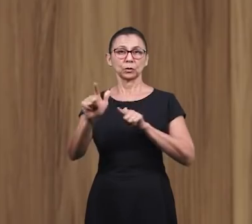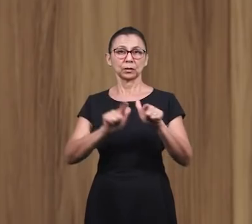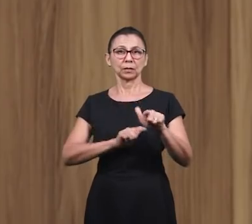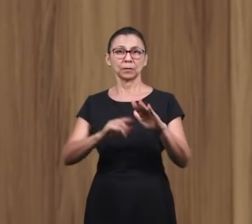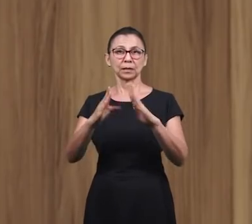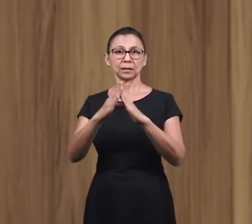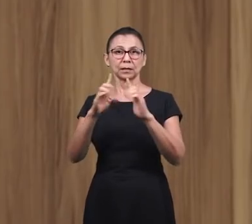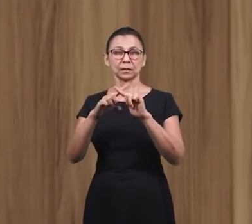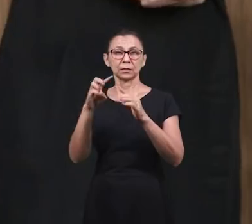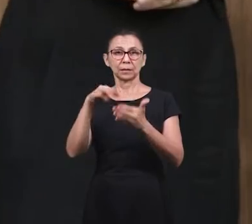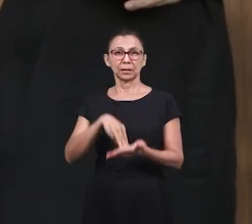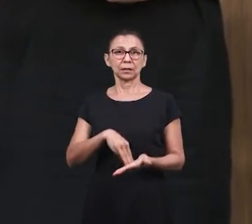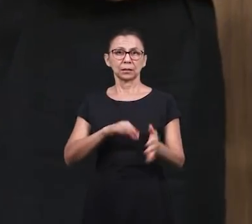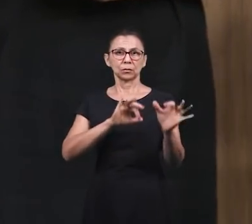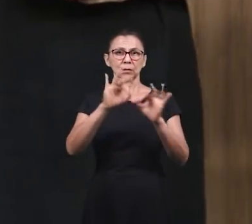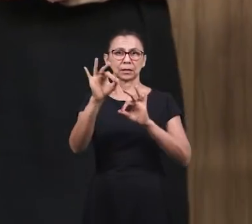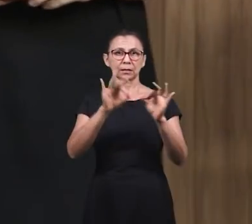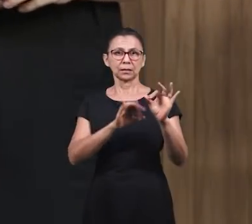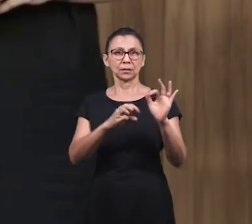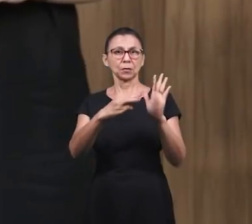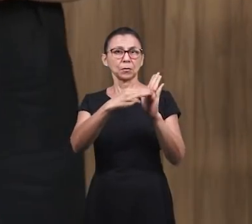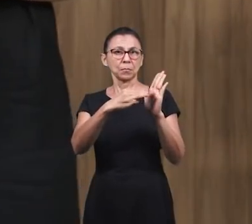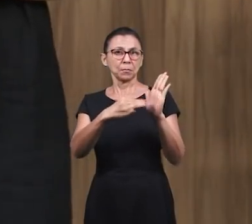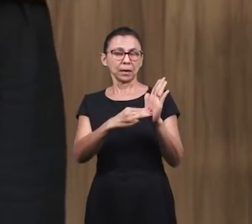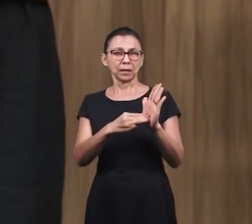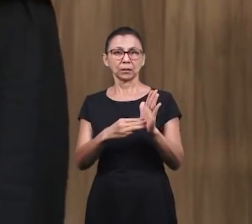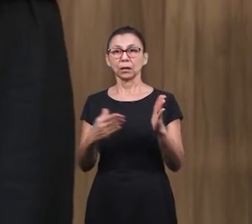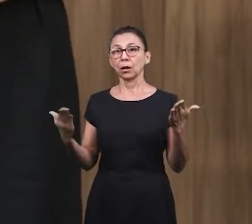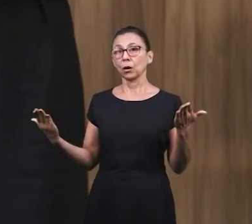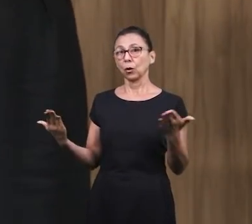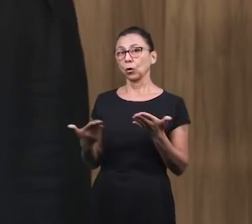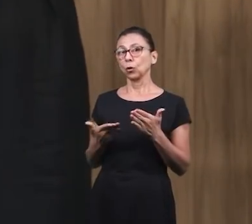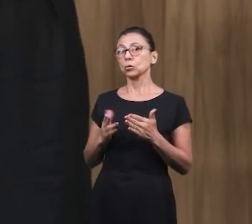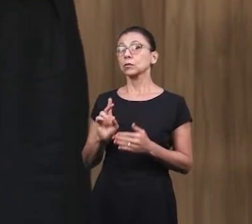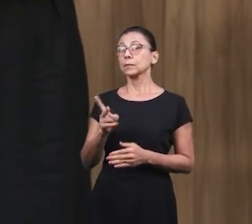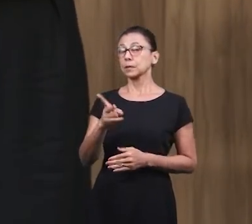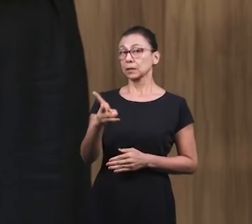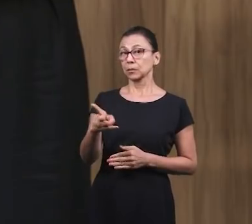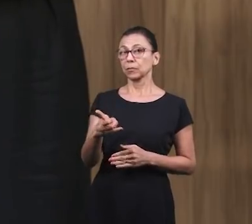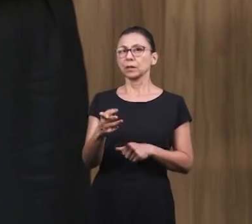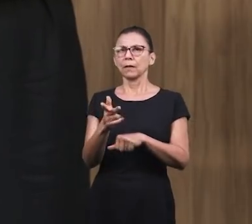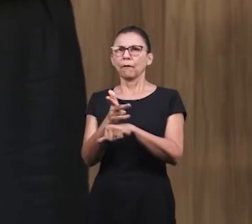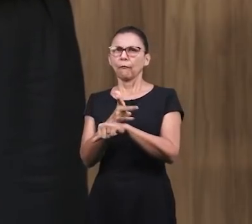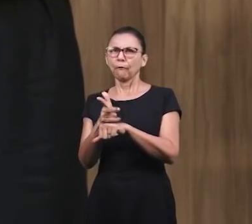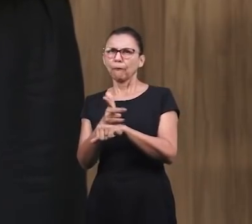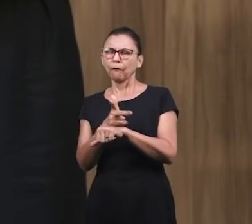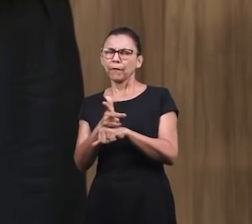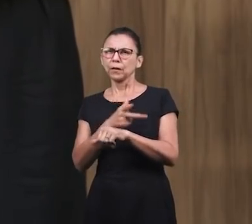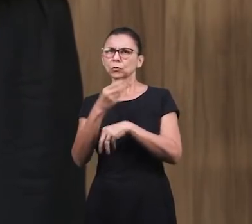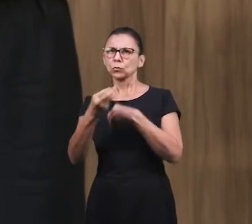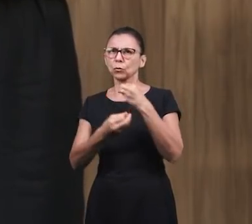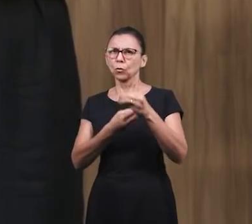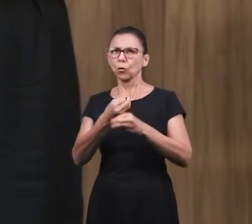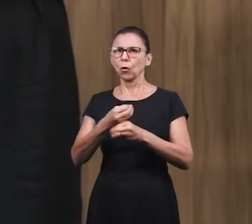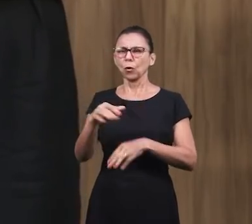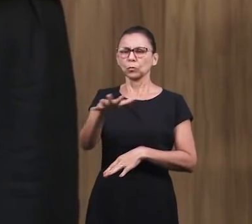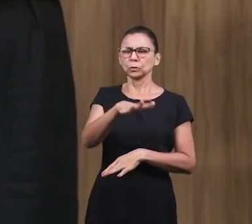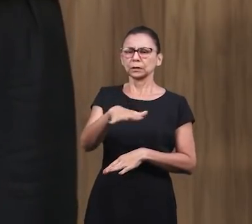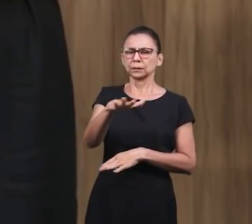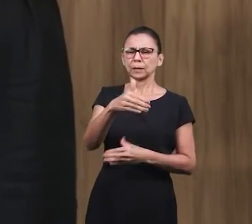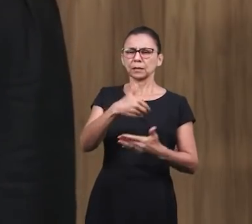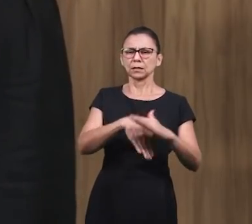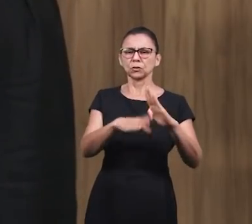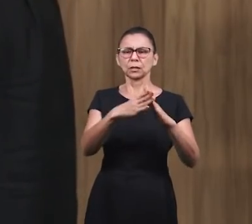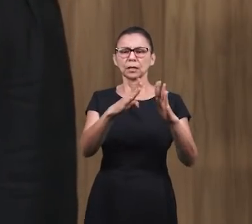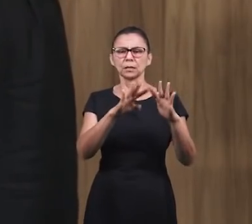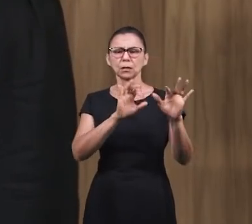Igreja Cristã Maranata. Hoje daremos sequência aos vídeos sobre organização de espaços